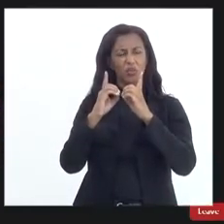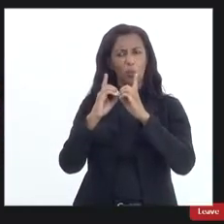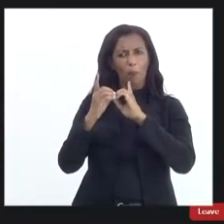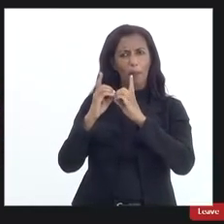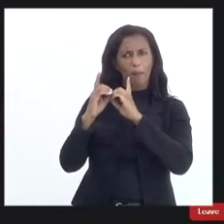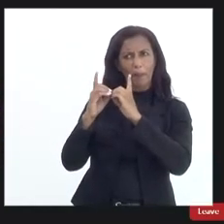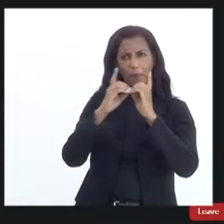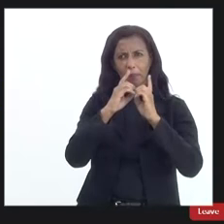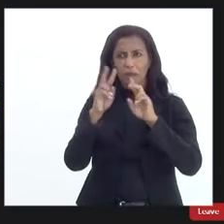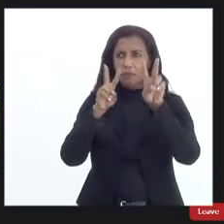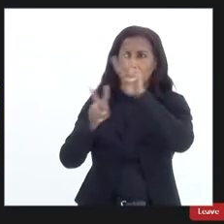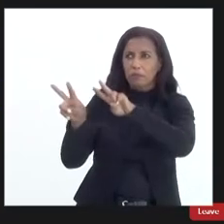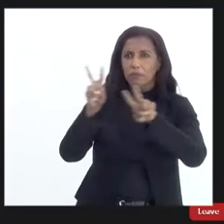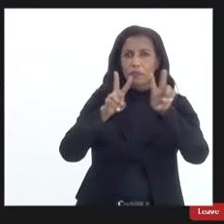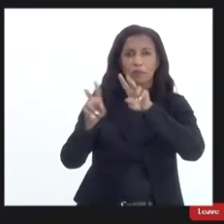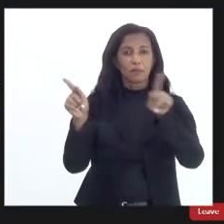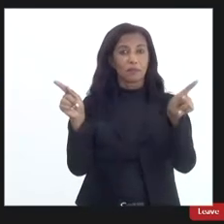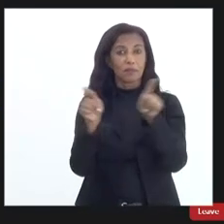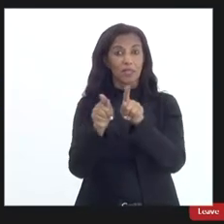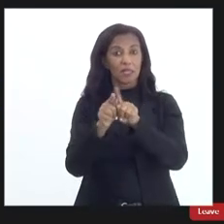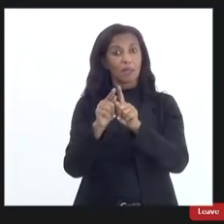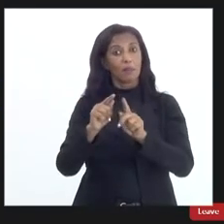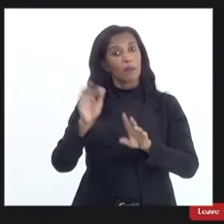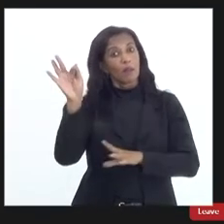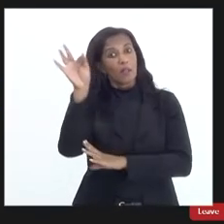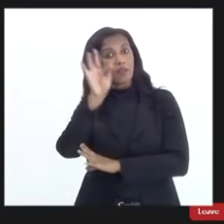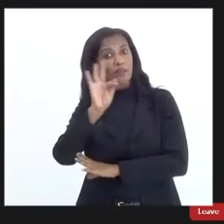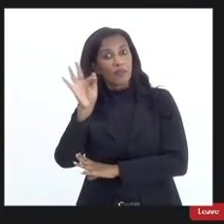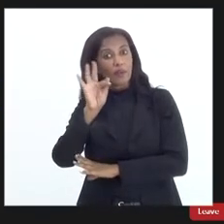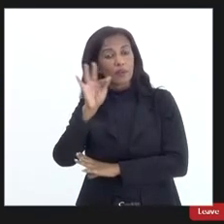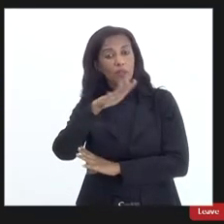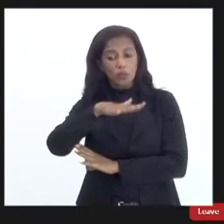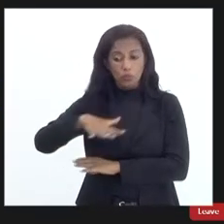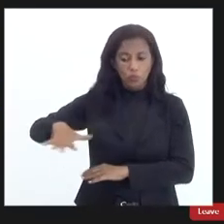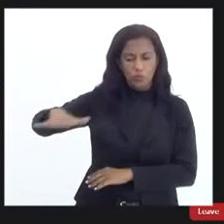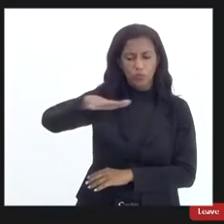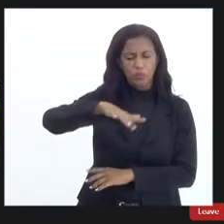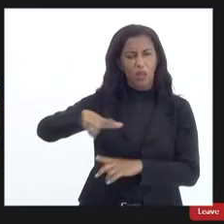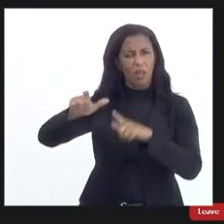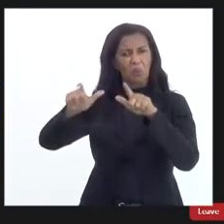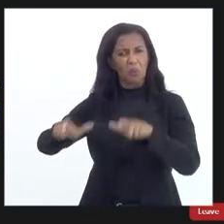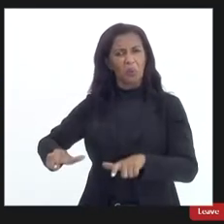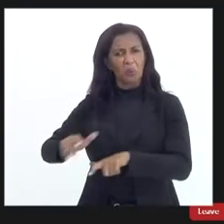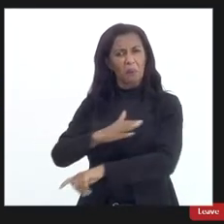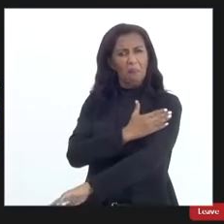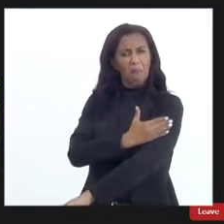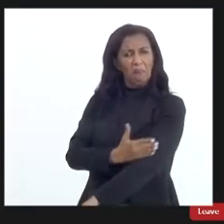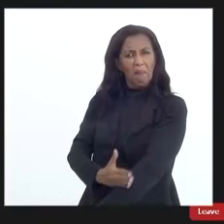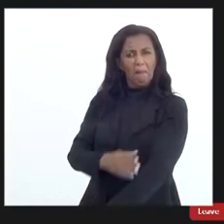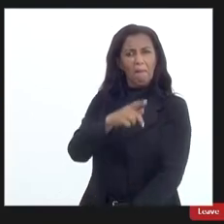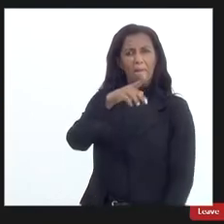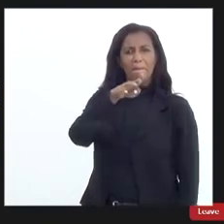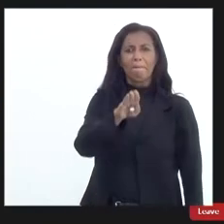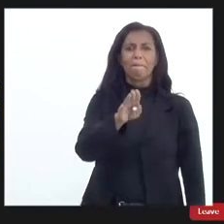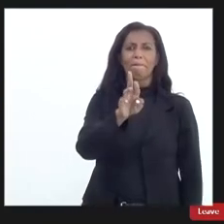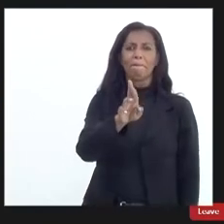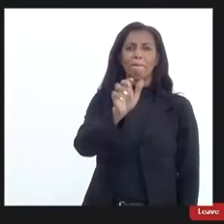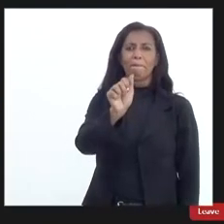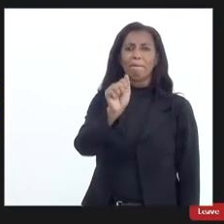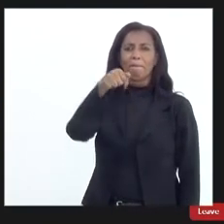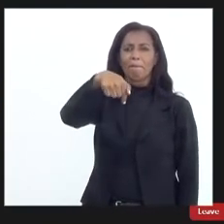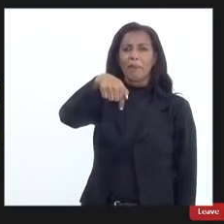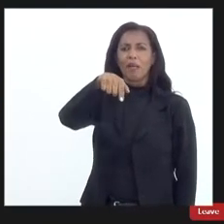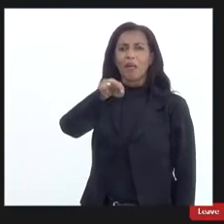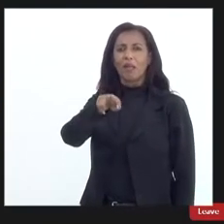sempre observa, e também nas universidades. Esse é o espaço da branquitude. O que é branquitude? A UERJ é um